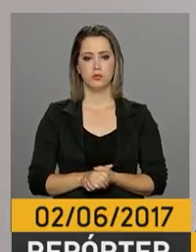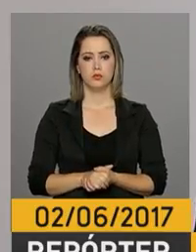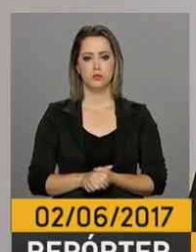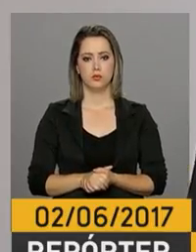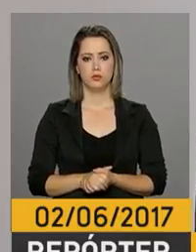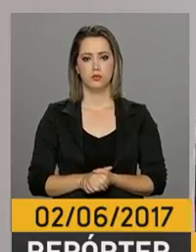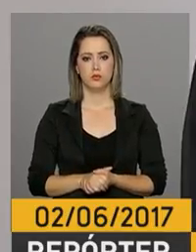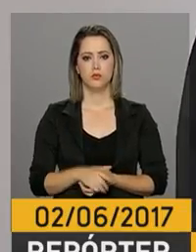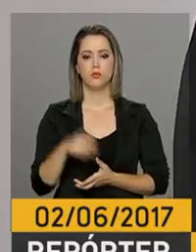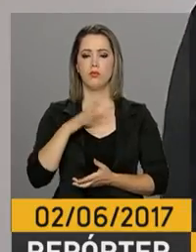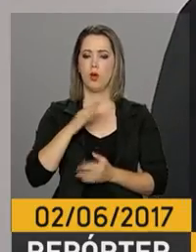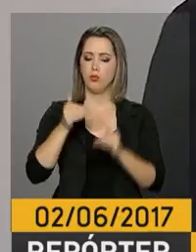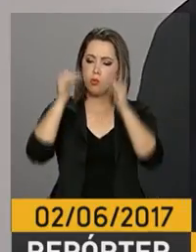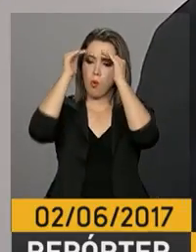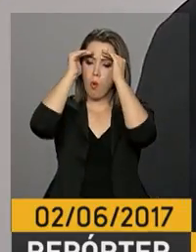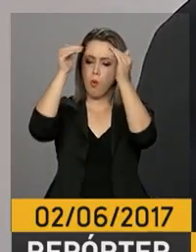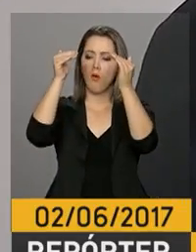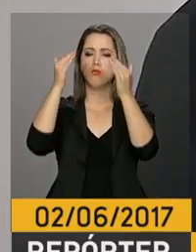honra